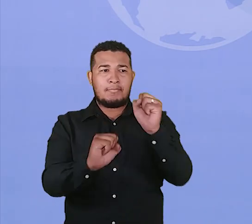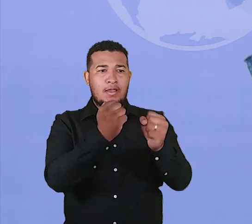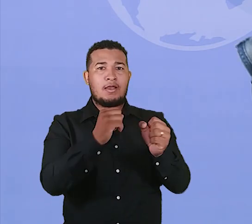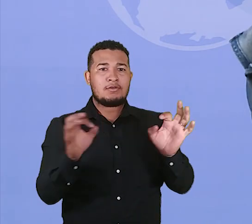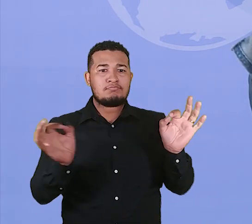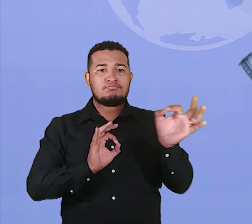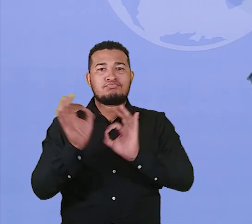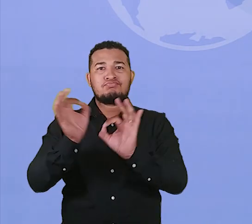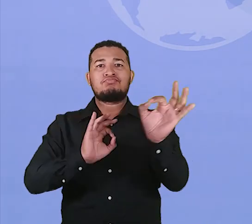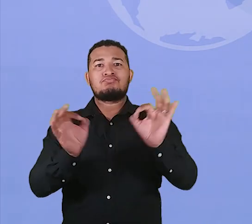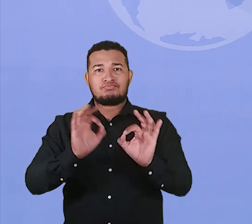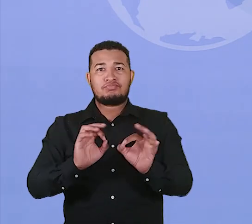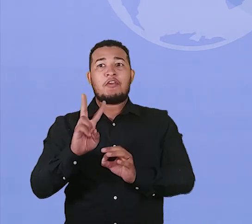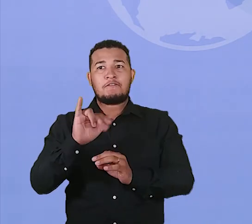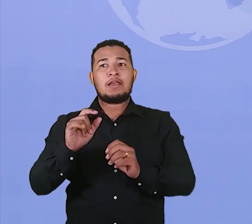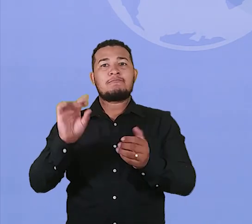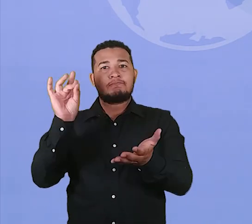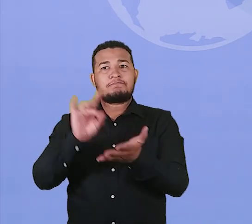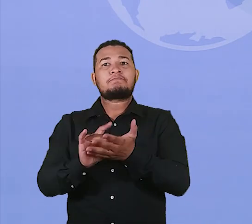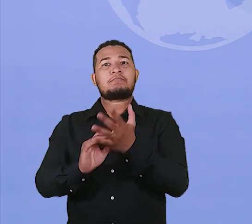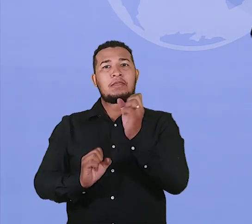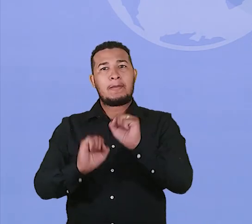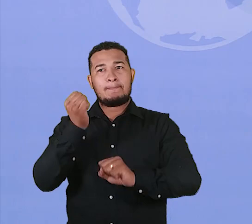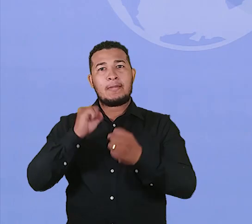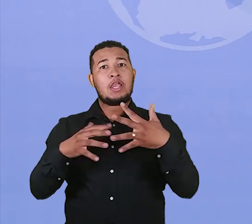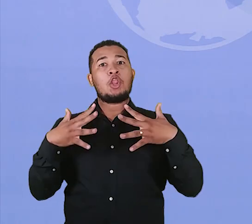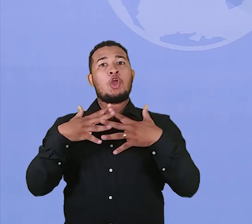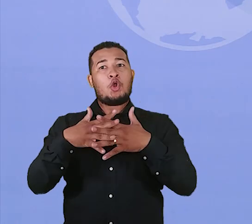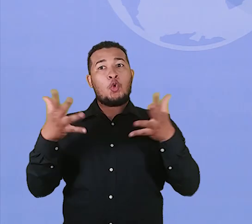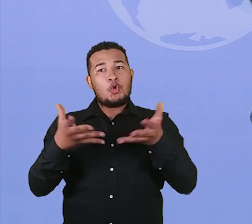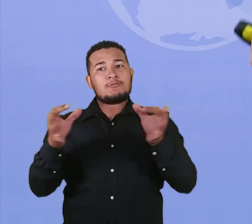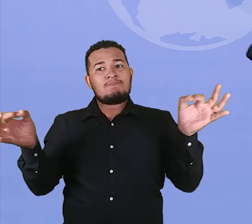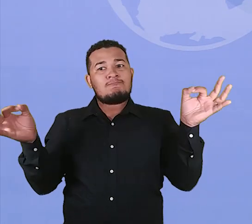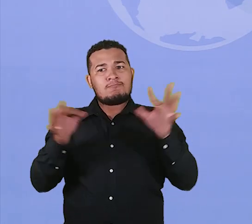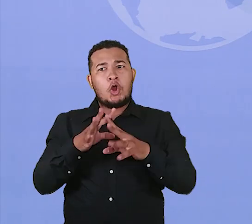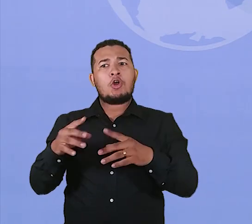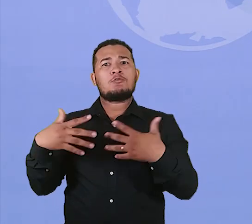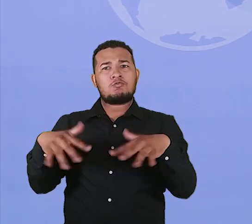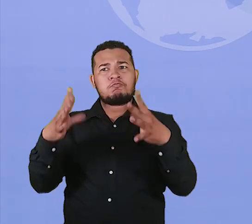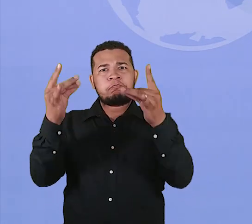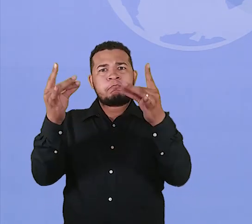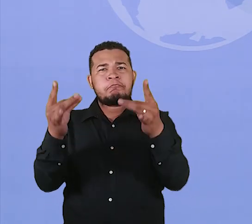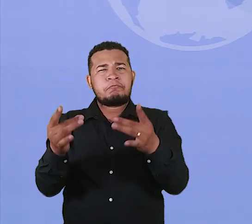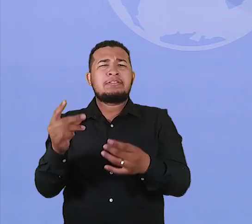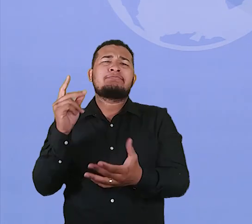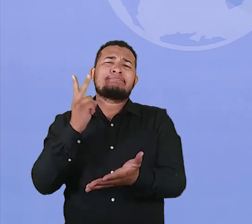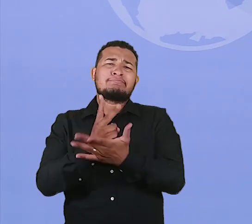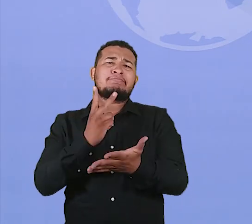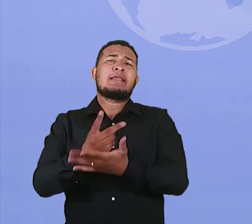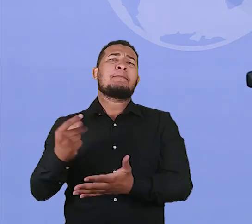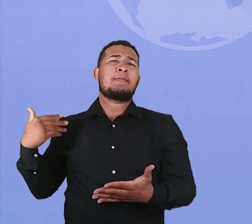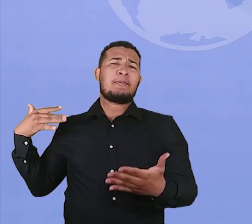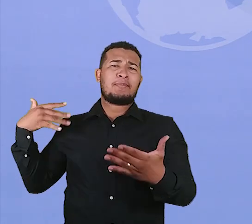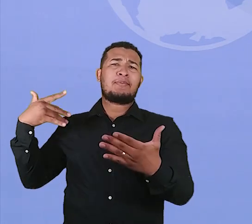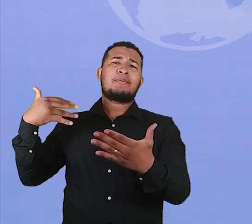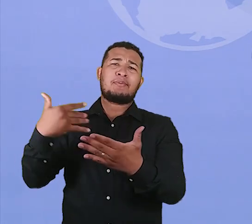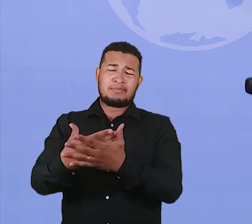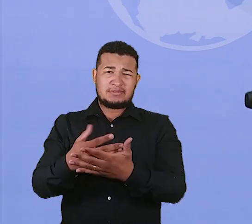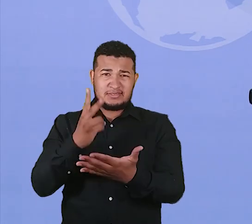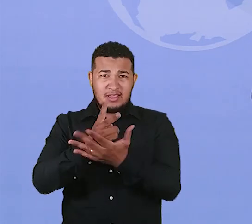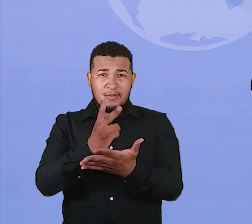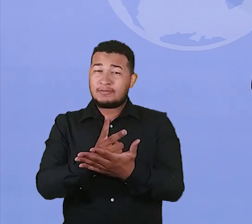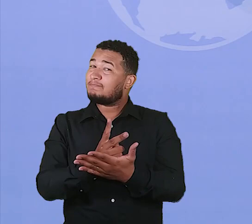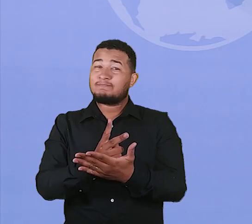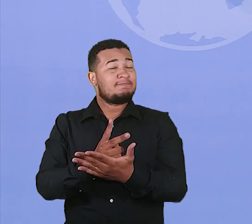várias máquinas simples vão fazer essas máquinas complexas que a gente tem hoje eu sempre foi assim sempre existiu